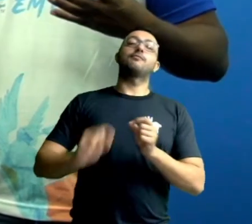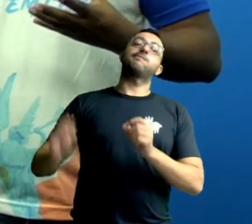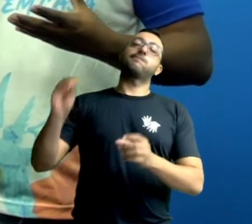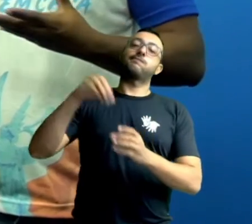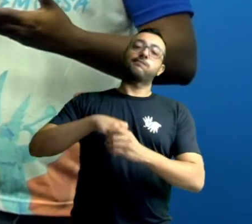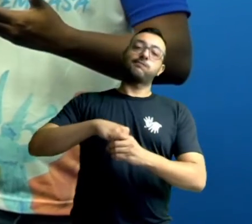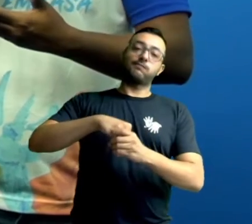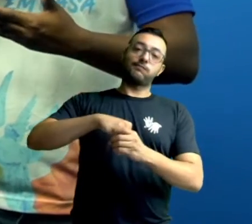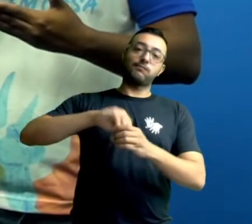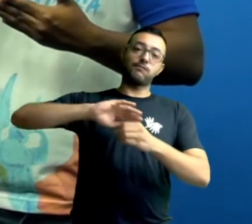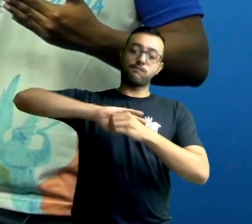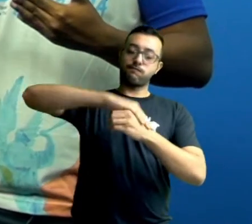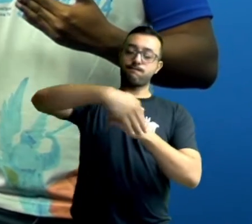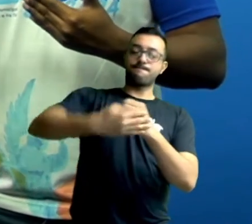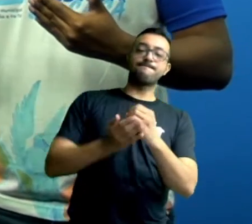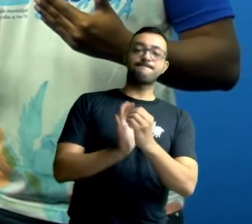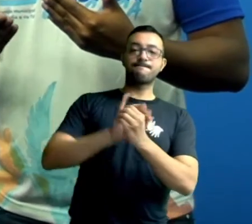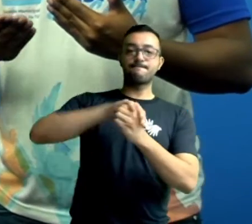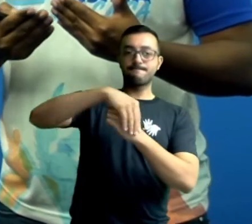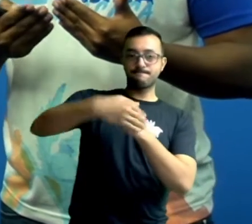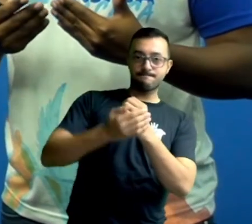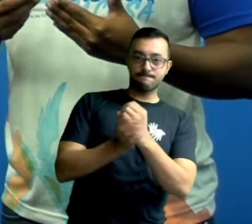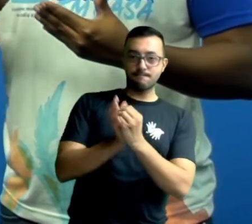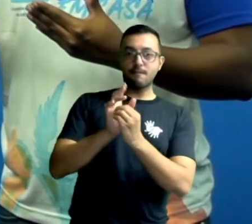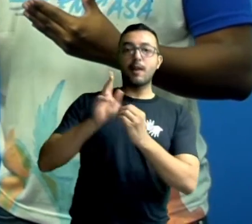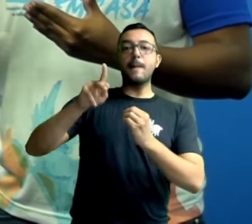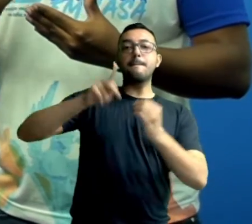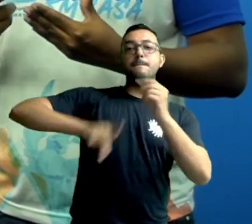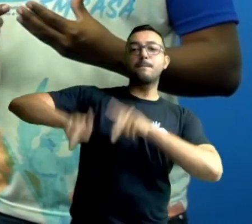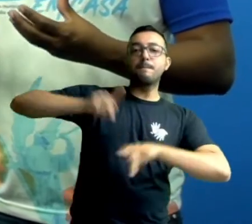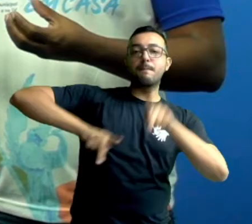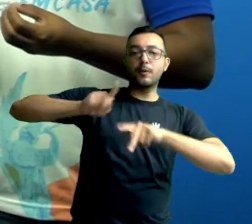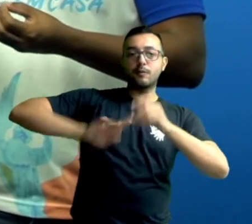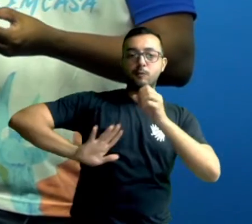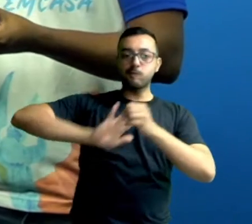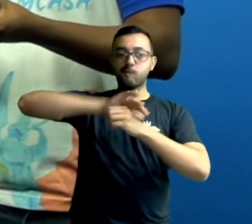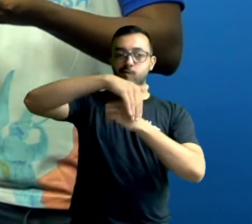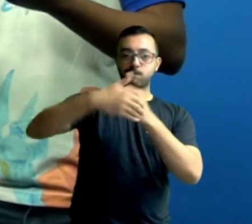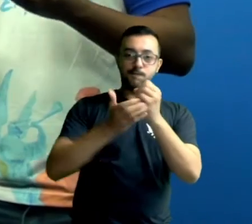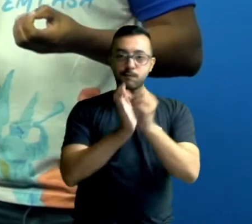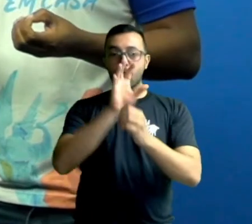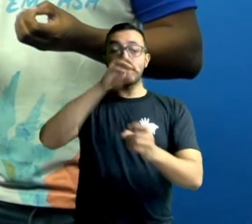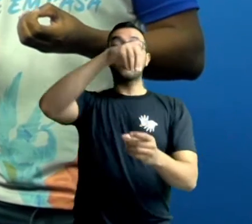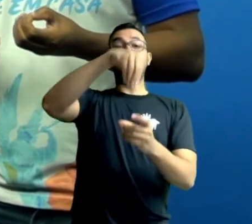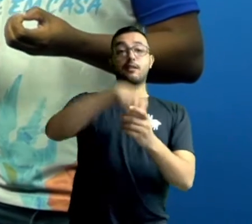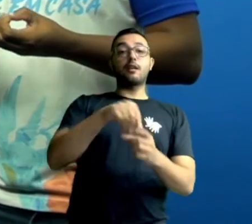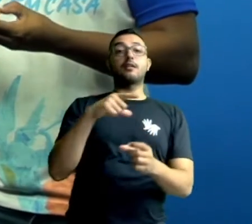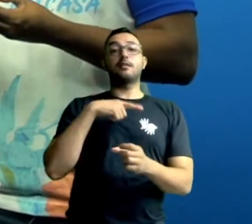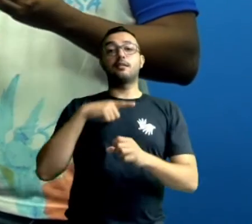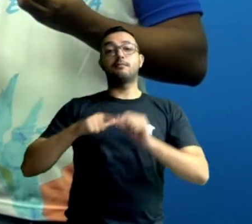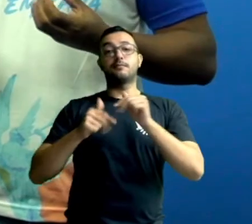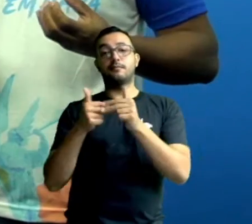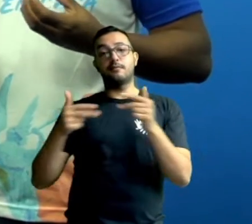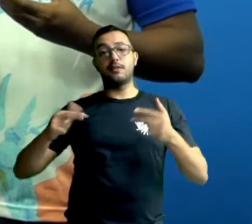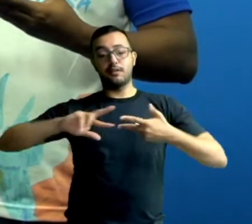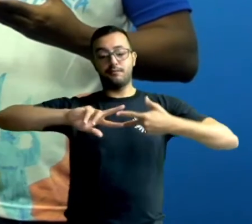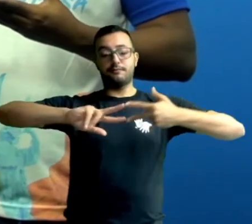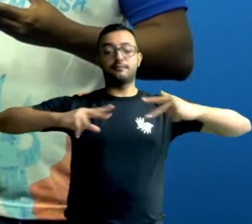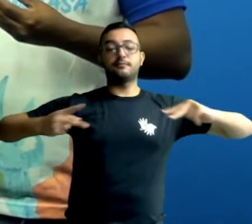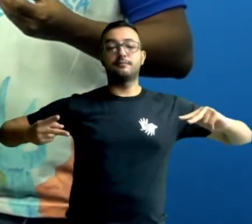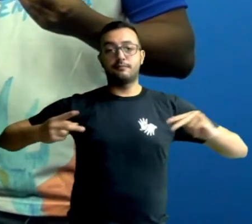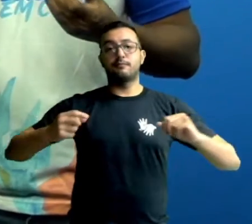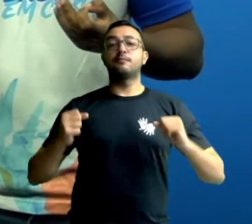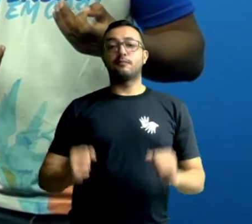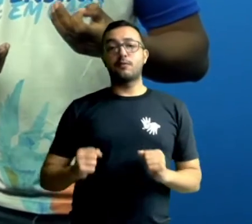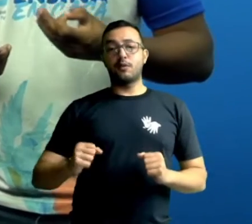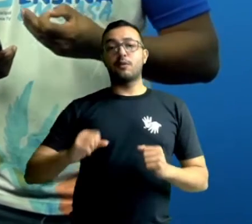cápsula, geralmente uma cápsula de proteína que reveste ele, e dentro dele ele tem um material genético, pode